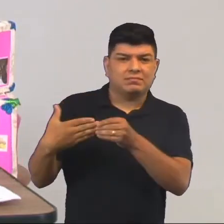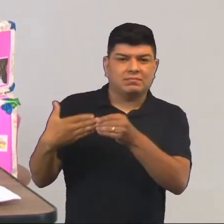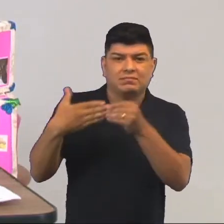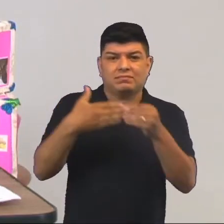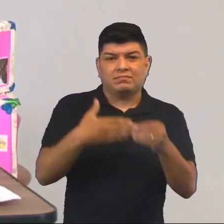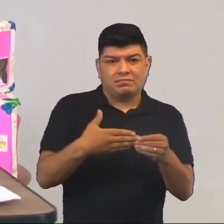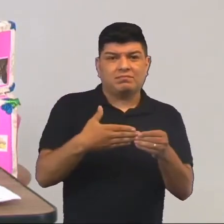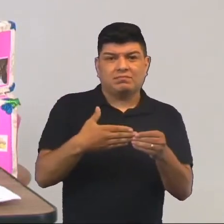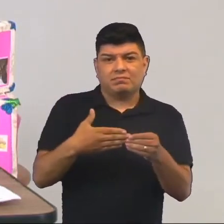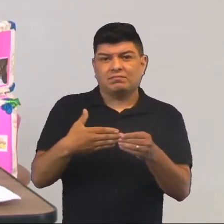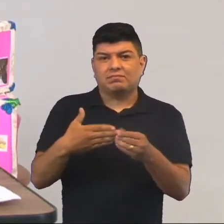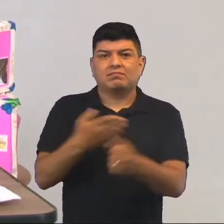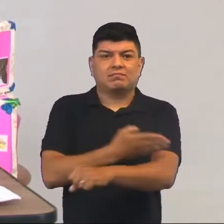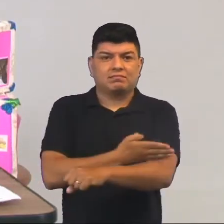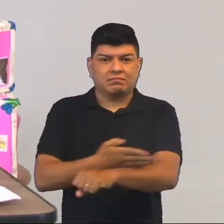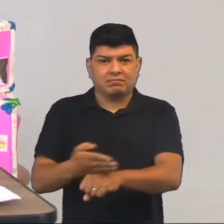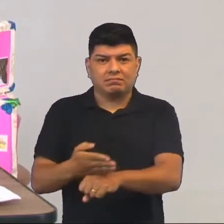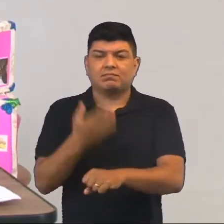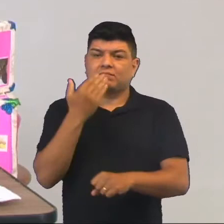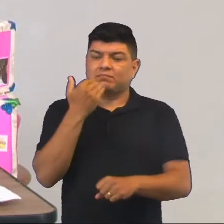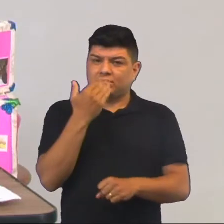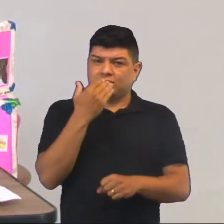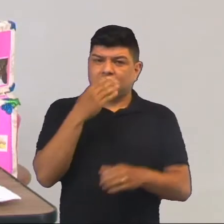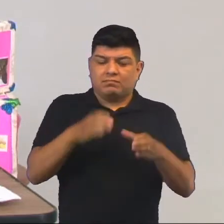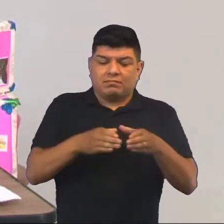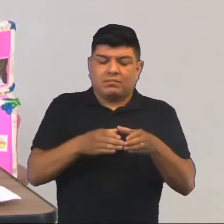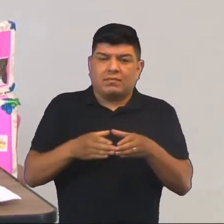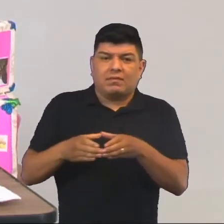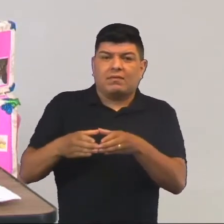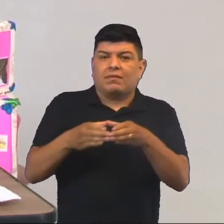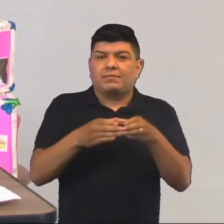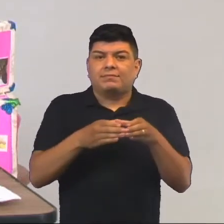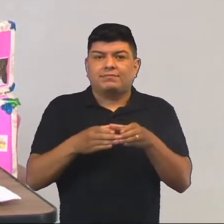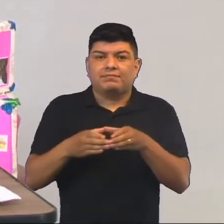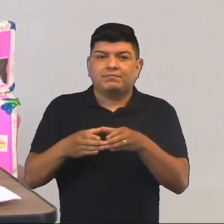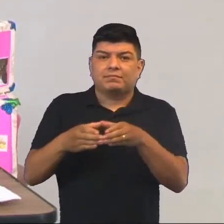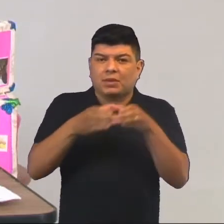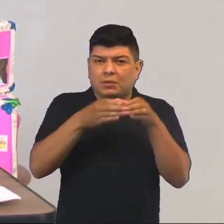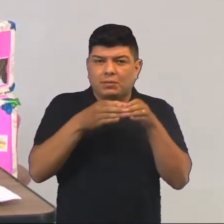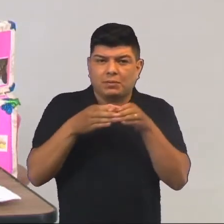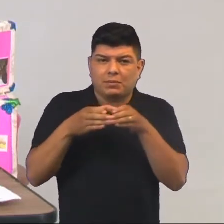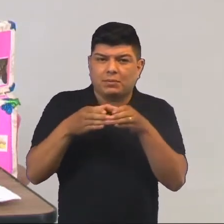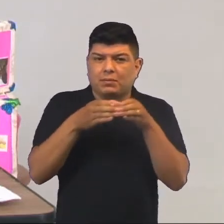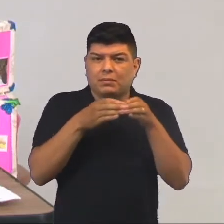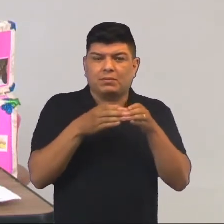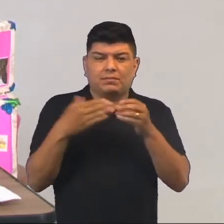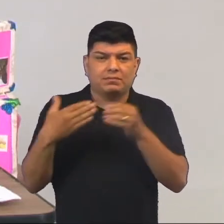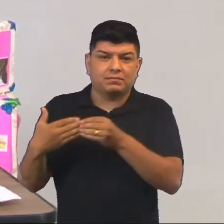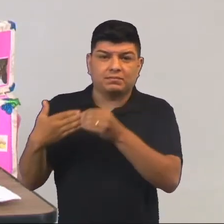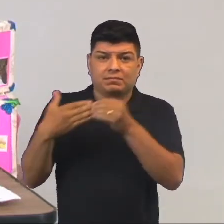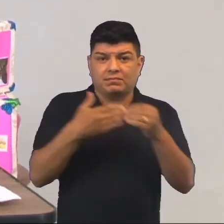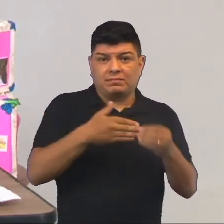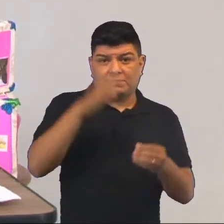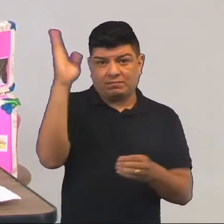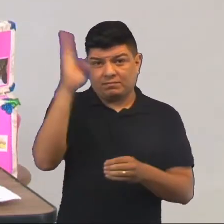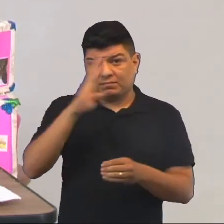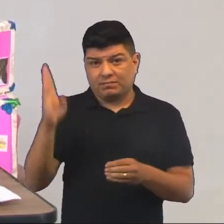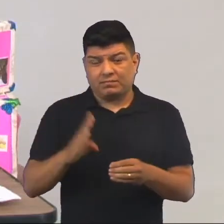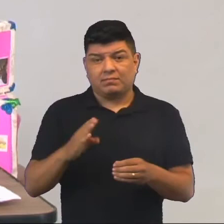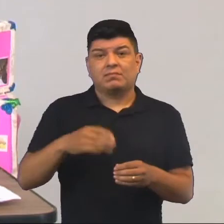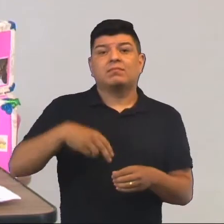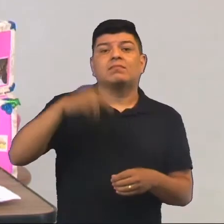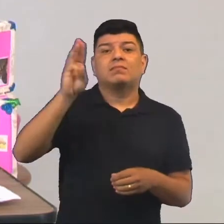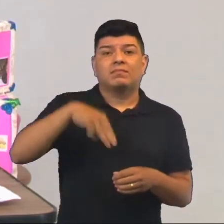trouxe esse costume de comer tacacá, de tomar o tacacá, que trouxe para o nosso Brasil? Alguém sabe?